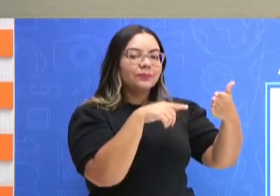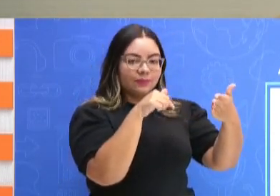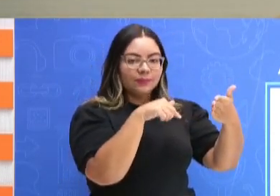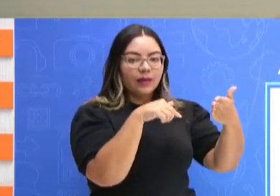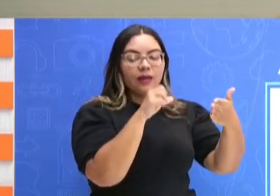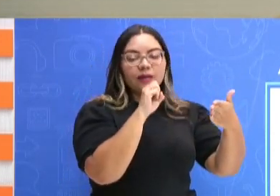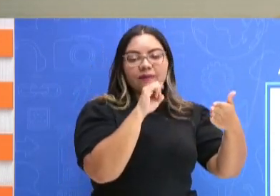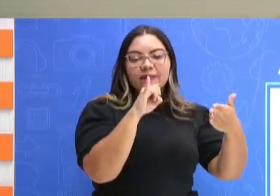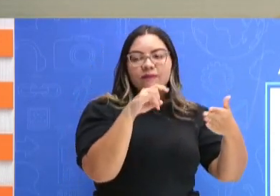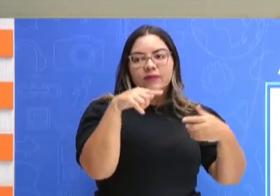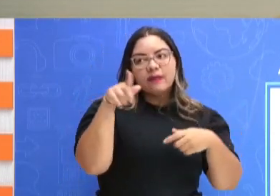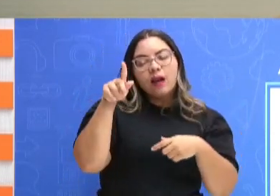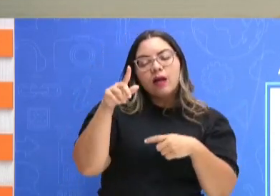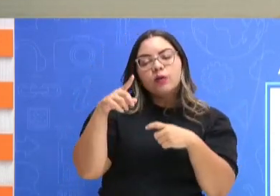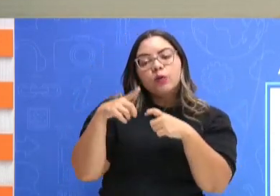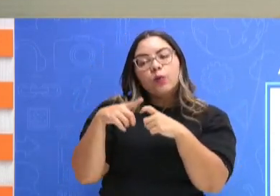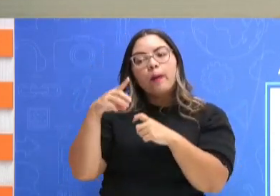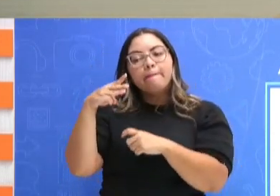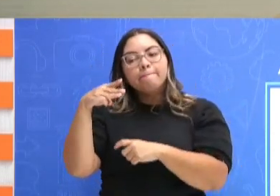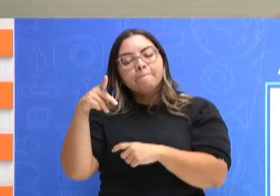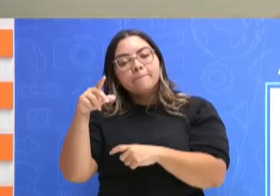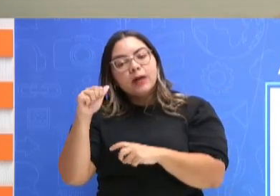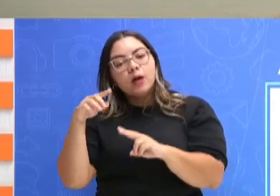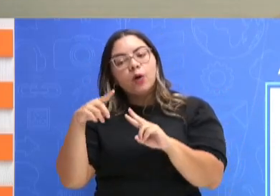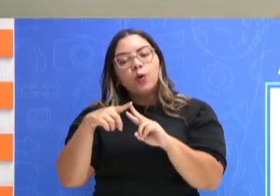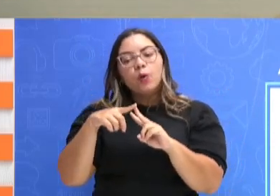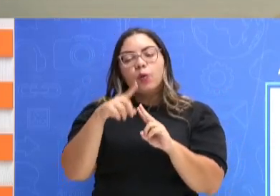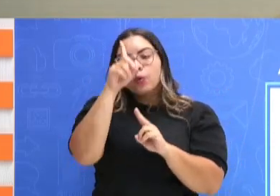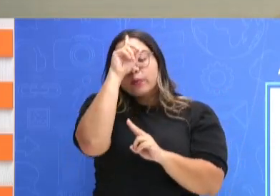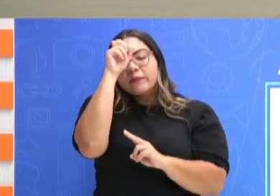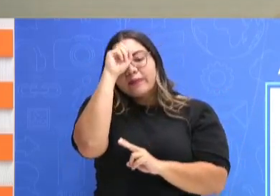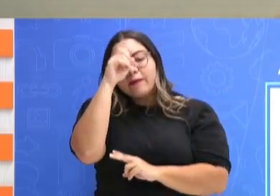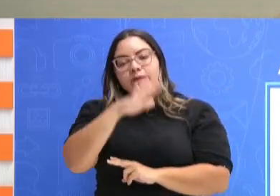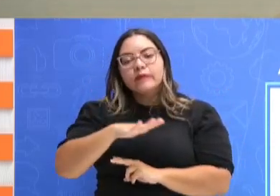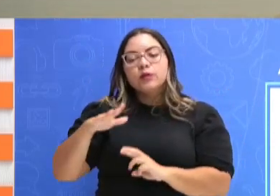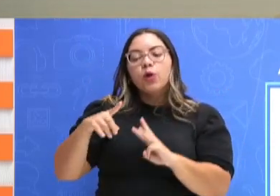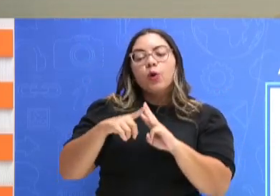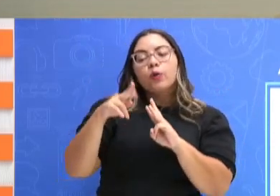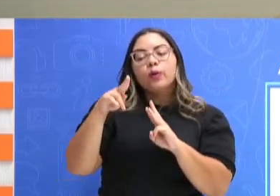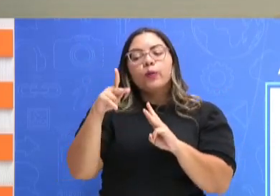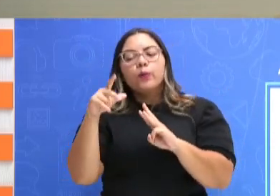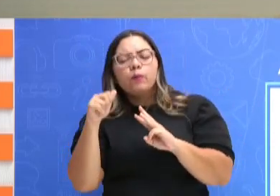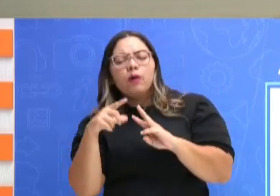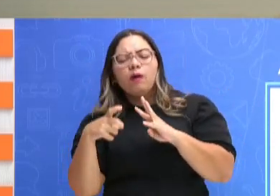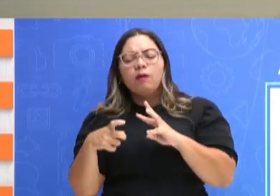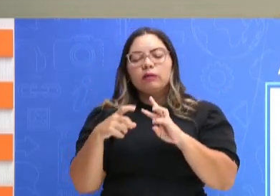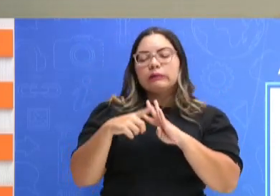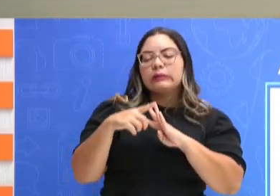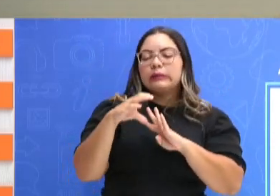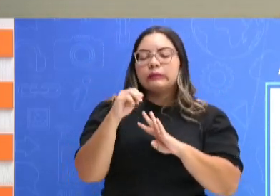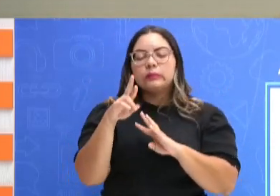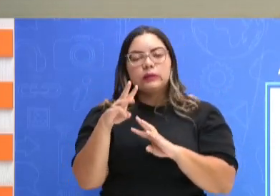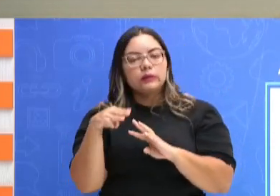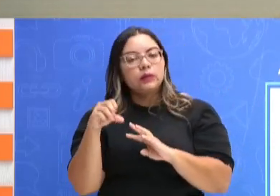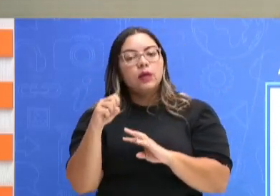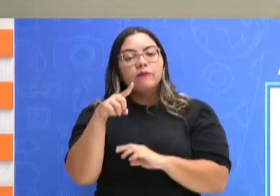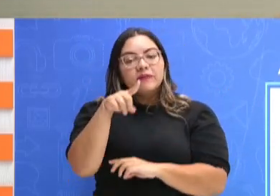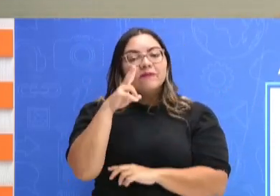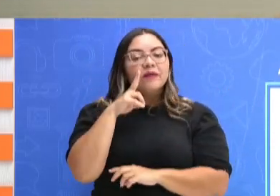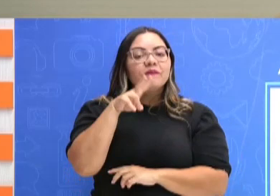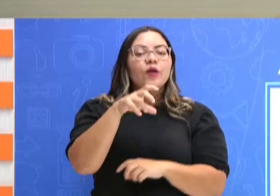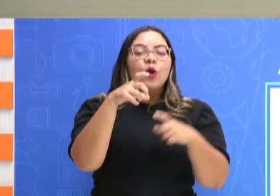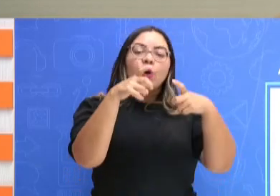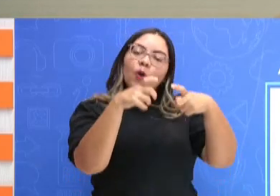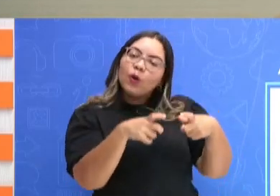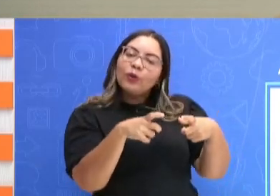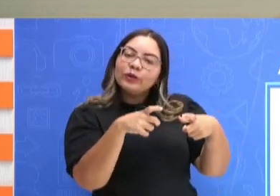dele. Se ele vai estar no PAN, se ele vai estar no hospital infantil, se ele vai estar no SAMU, se ele vai estar na UPA, se ele vai estar na Carmosina. E você vai saber aonde o médico que